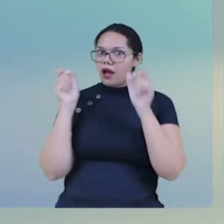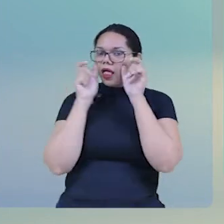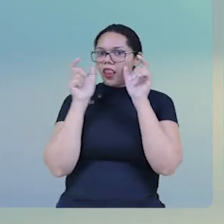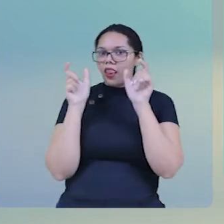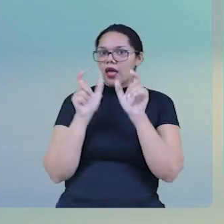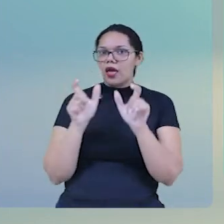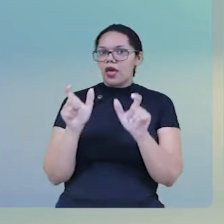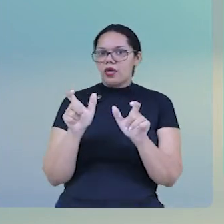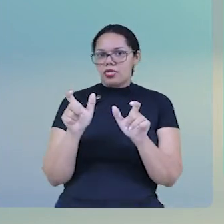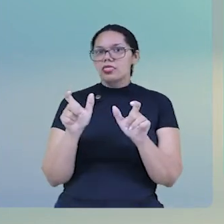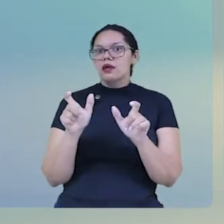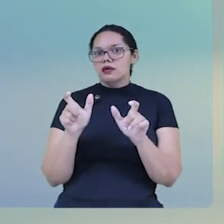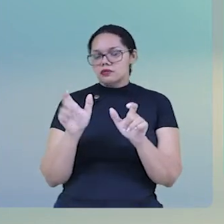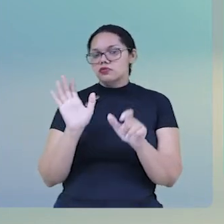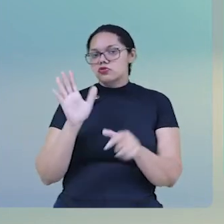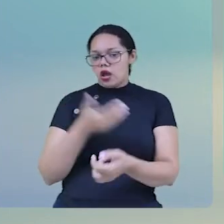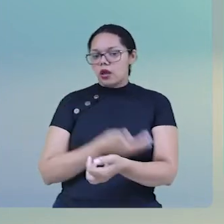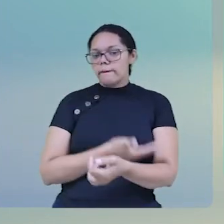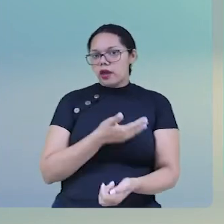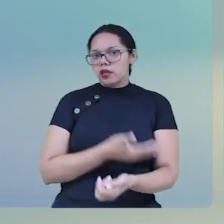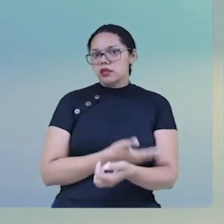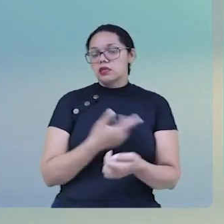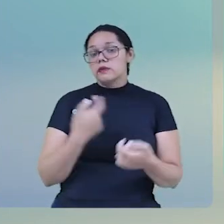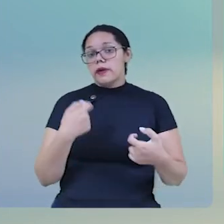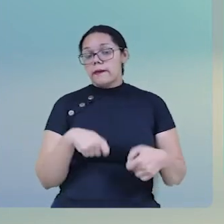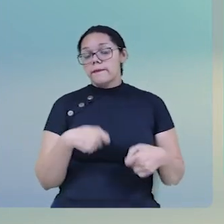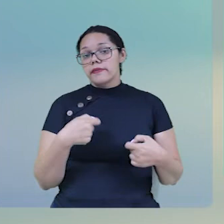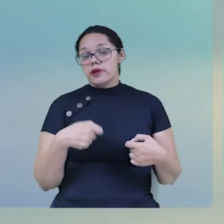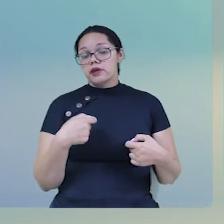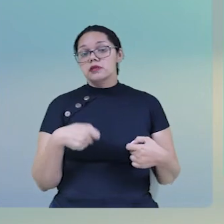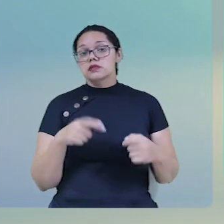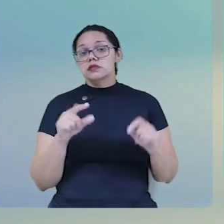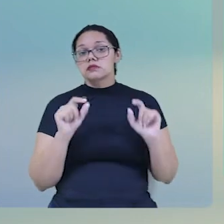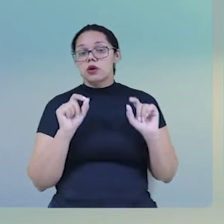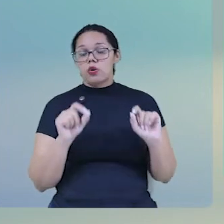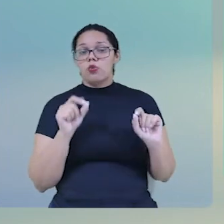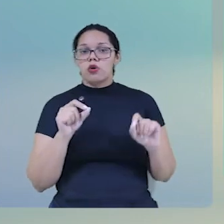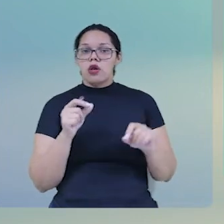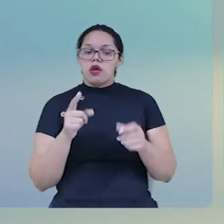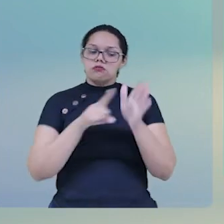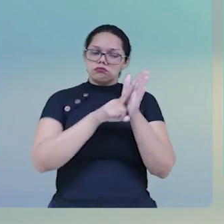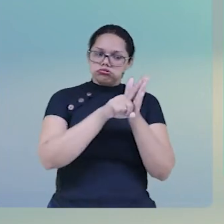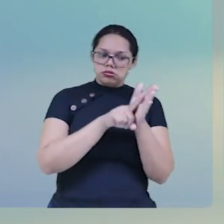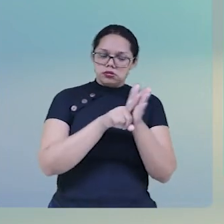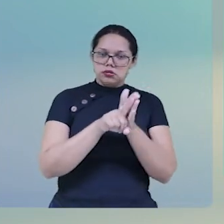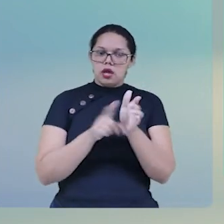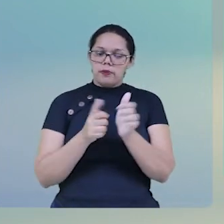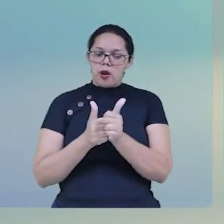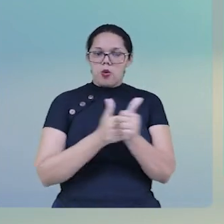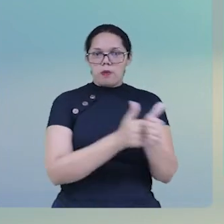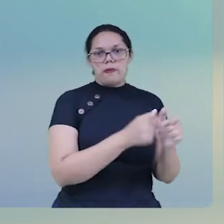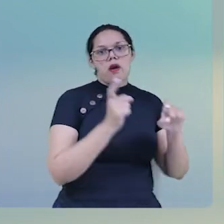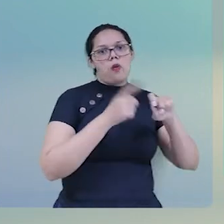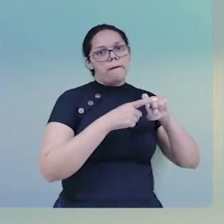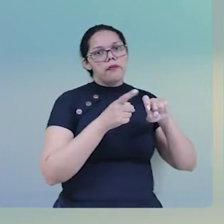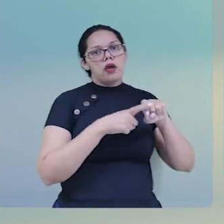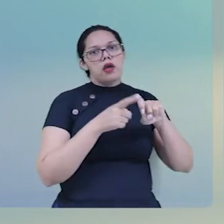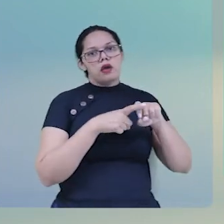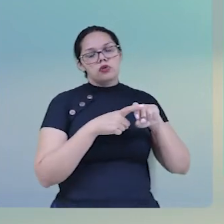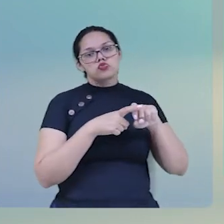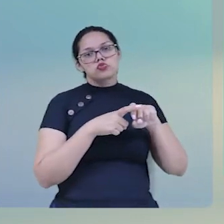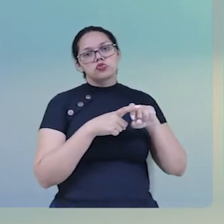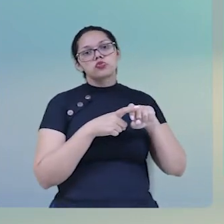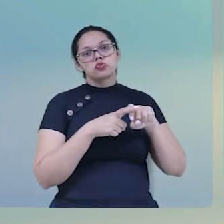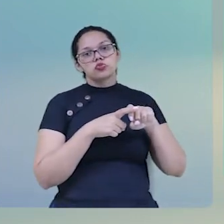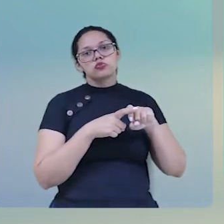está hipertensa. Mas claro que para isso precisa serem feitos exames e ter um acompanhamento para realmente saber se ali foi só um